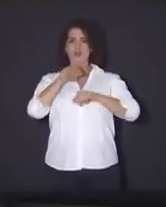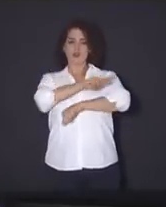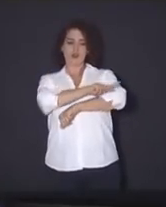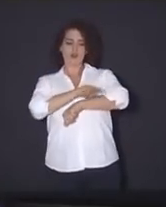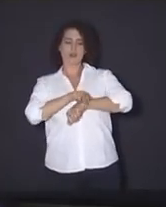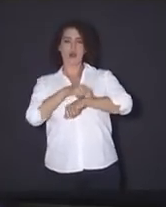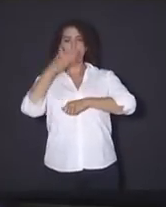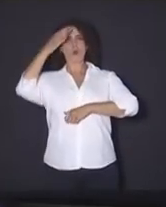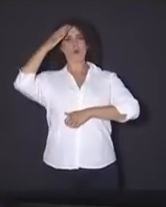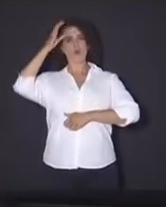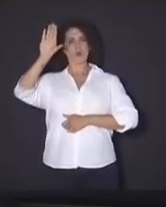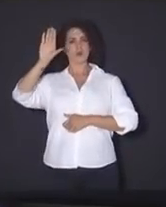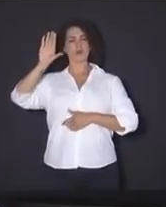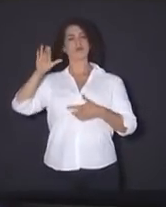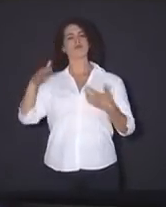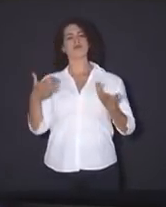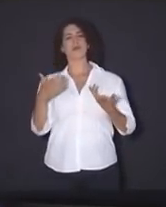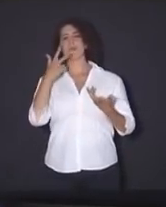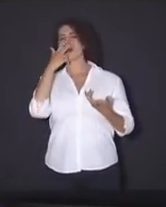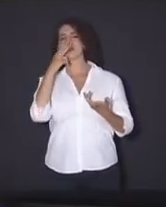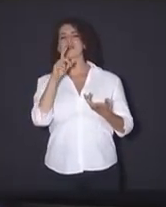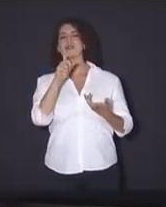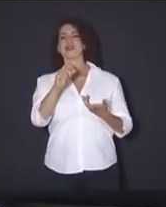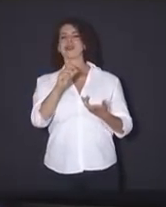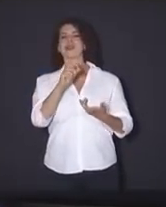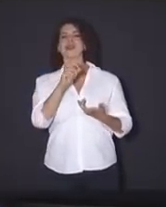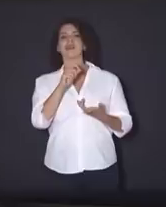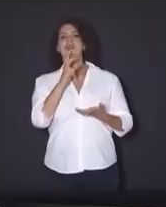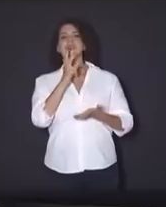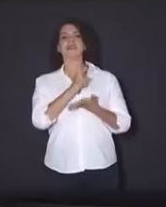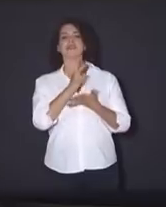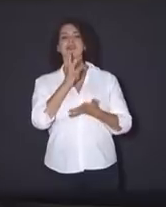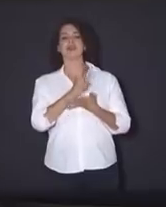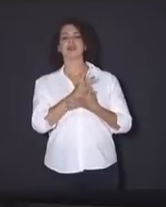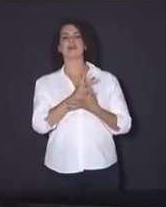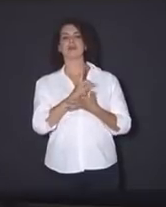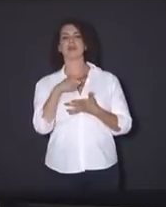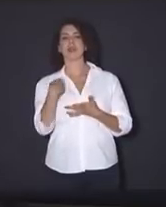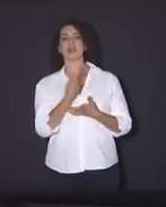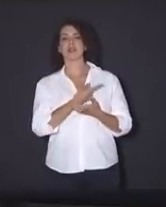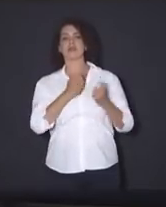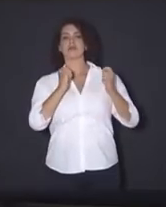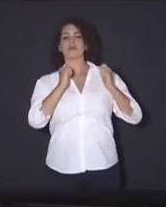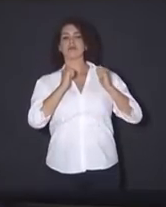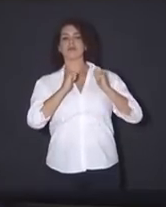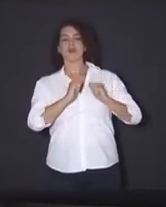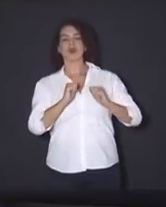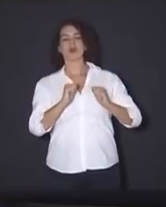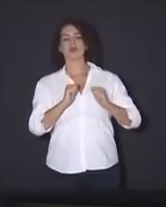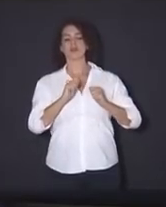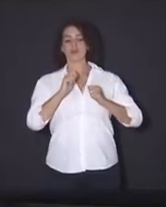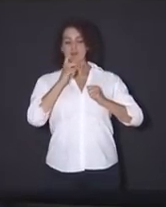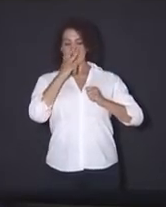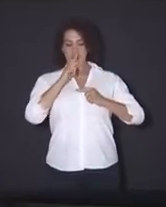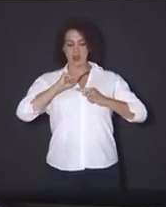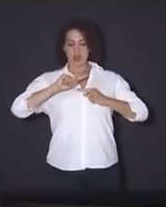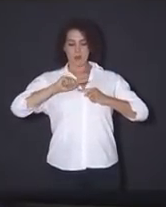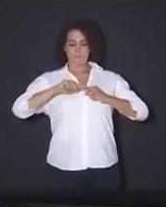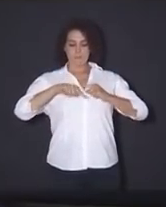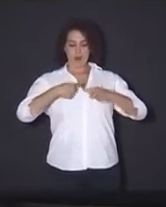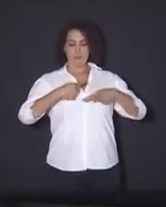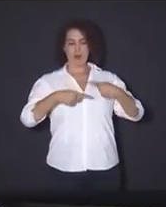essa sensação de que a montanha sempre que tem oportunidade vai parir ratinhos porque há um potencial enorme